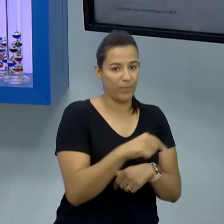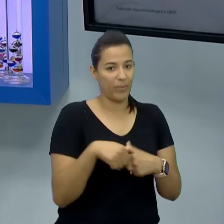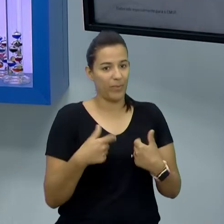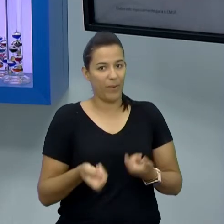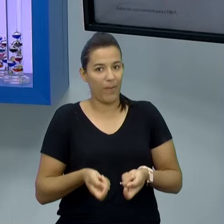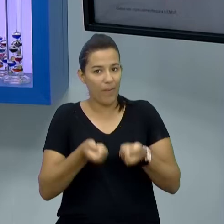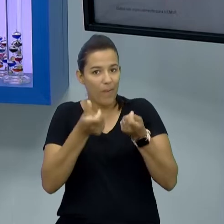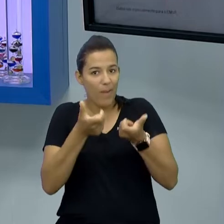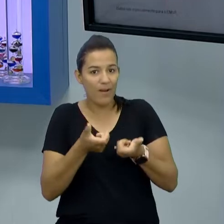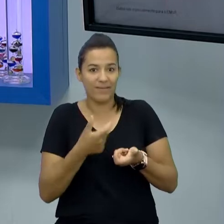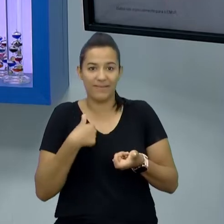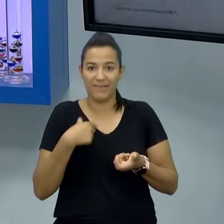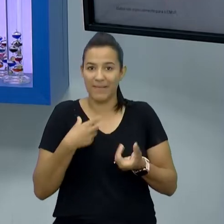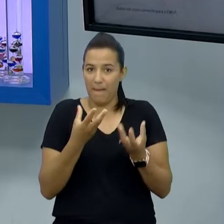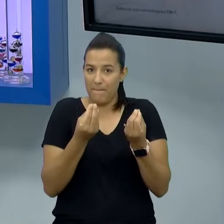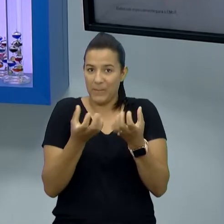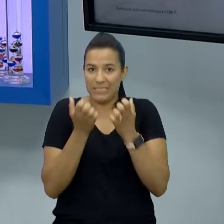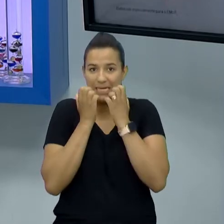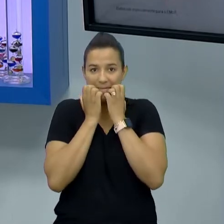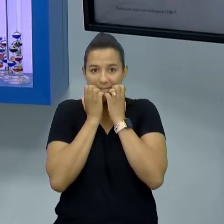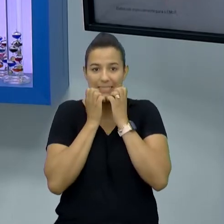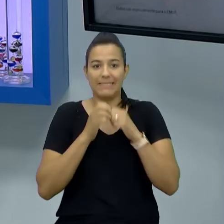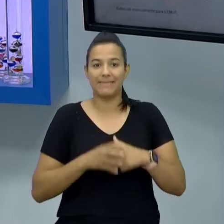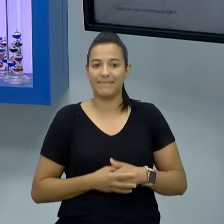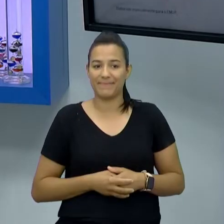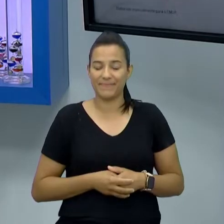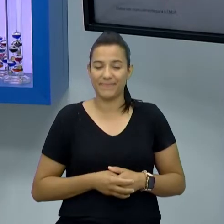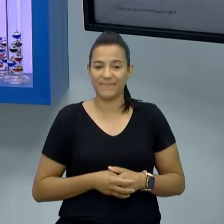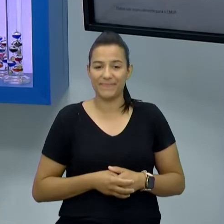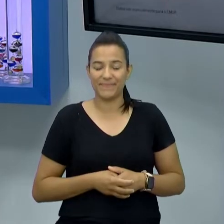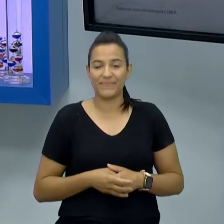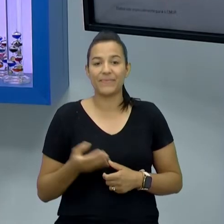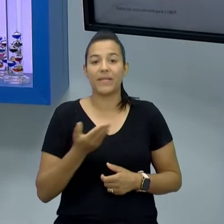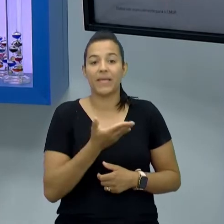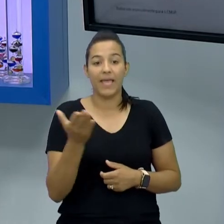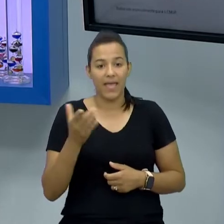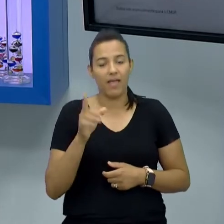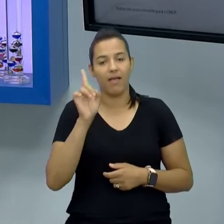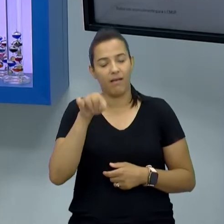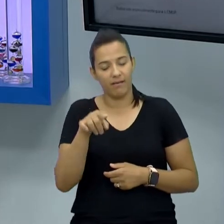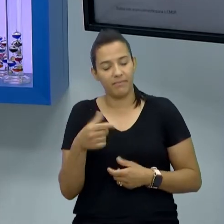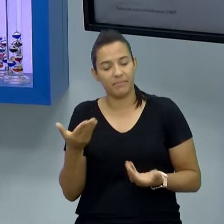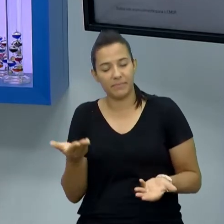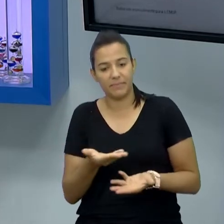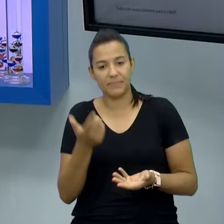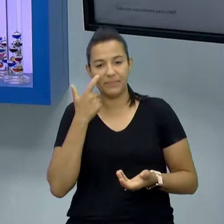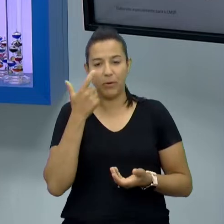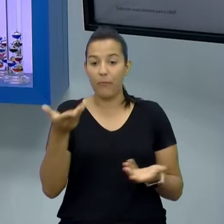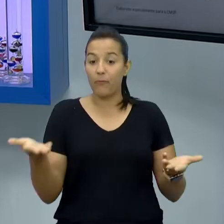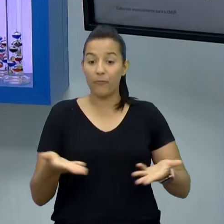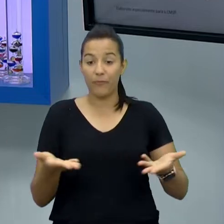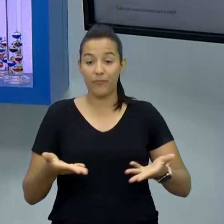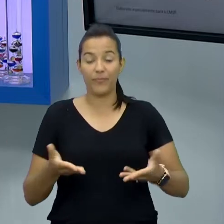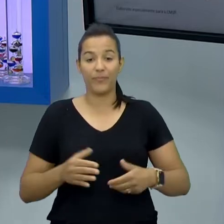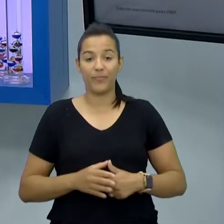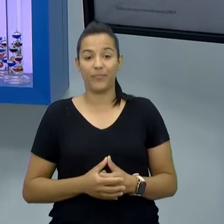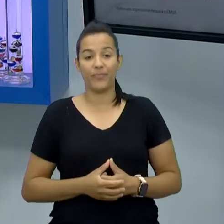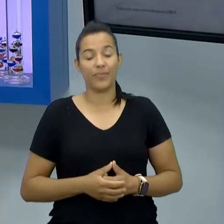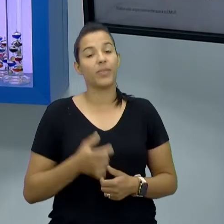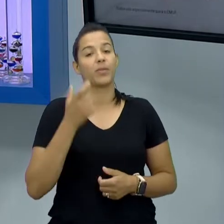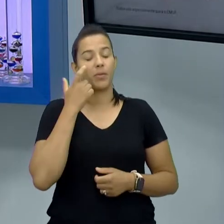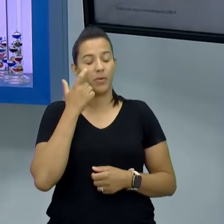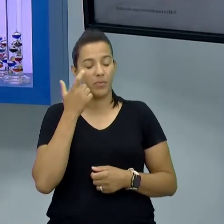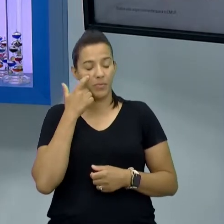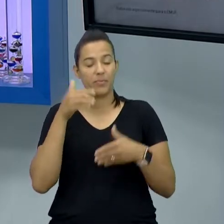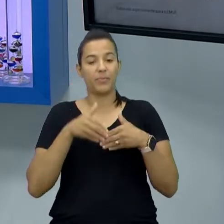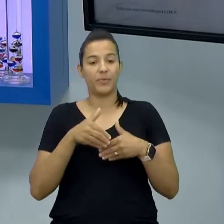que eu vou embora, porque foi muito assustador. Mas é um mistério. Vamos resolver o mistério agora? Vamos